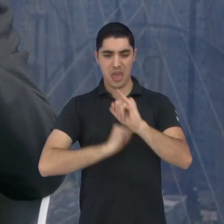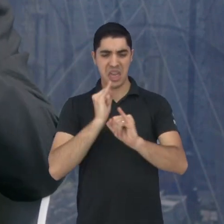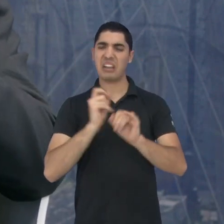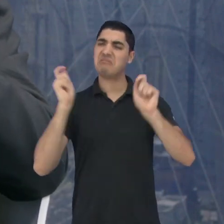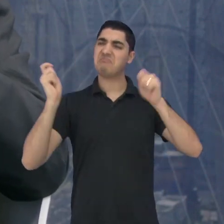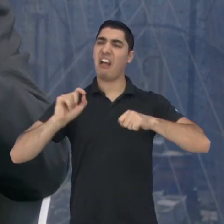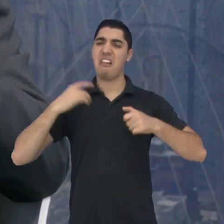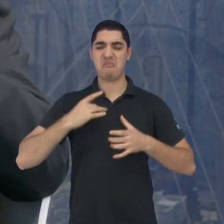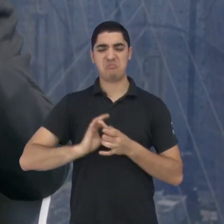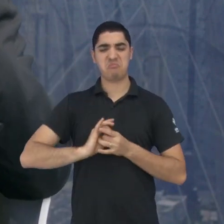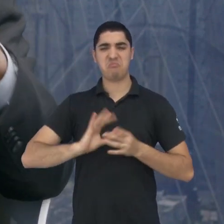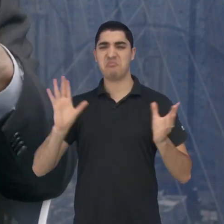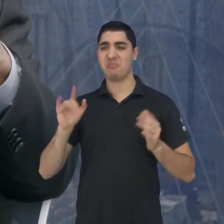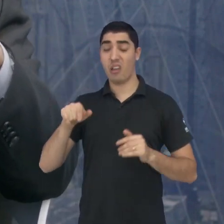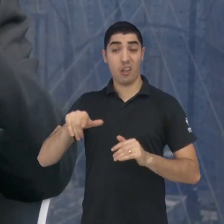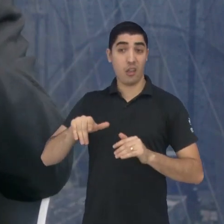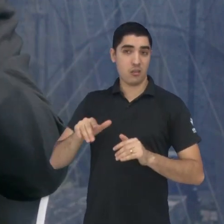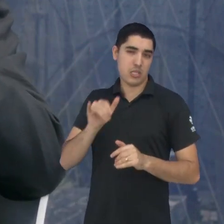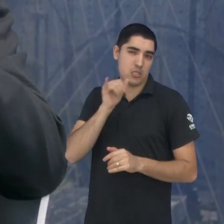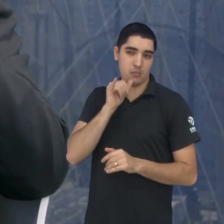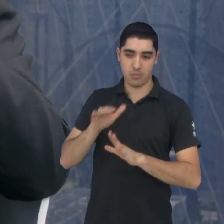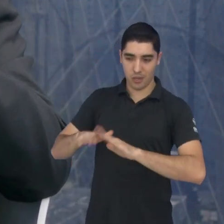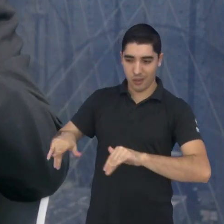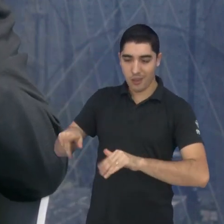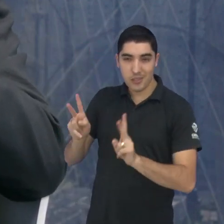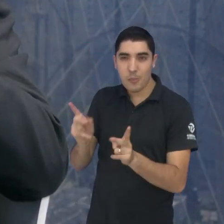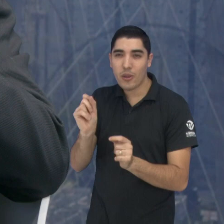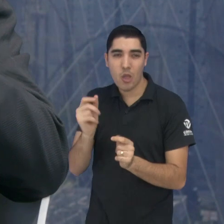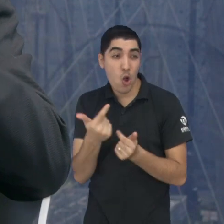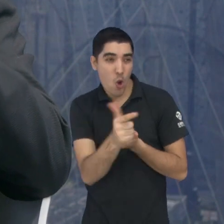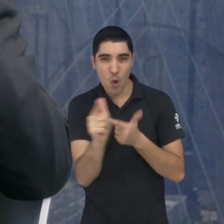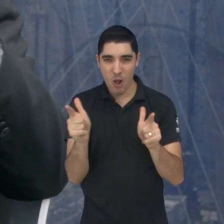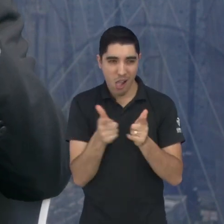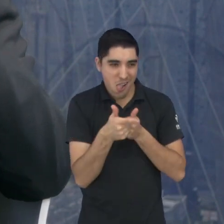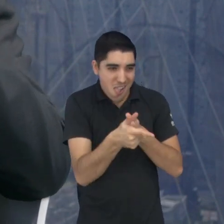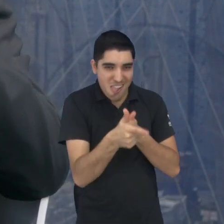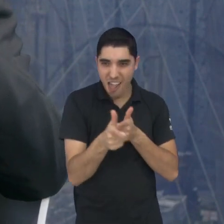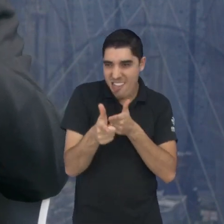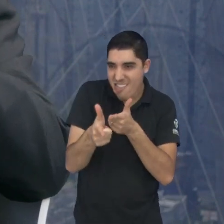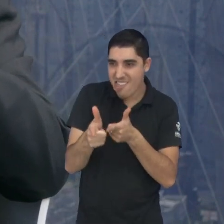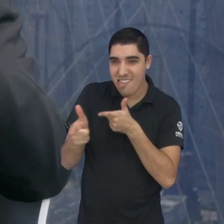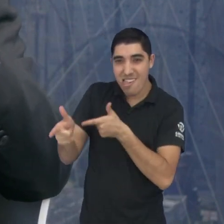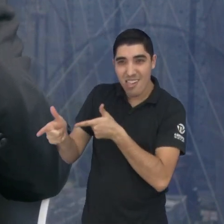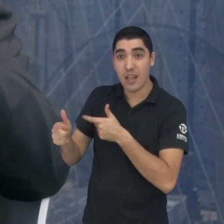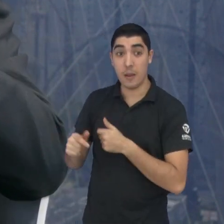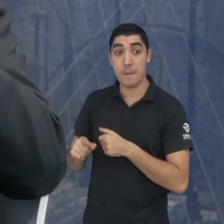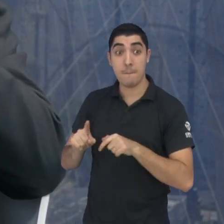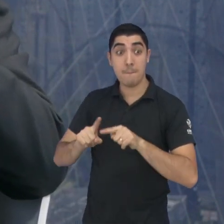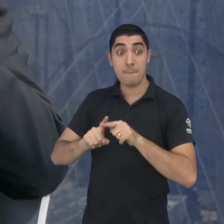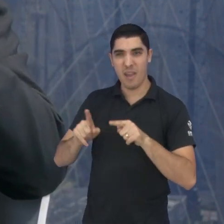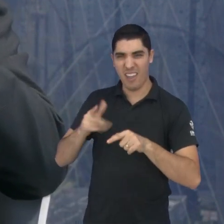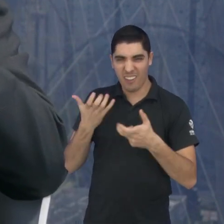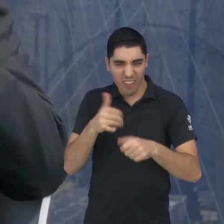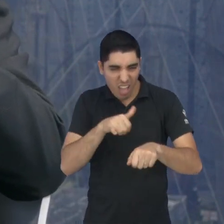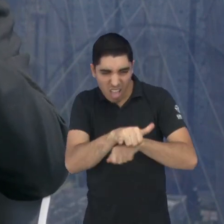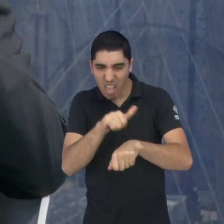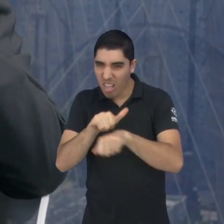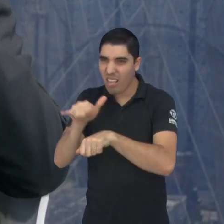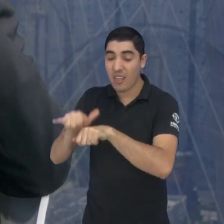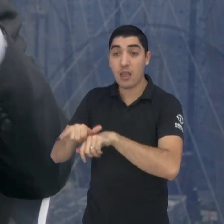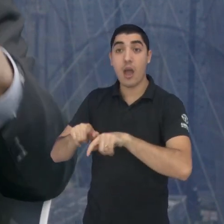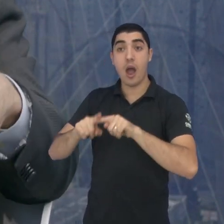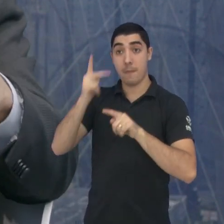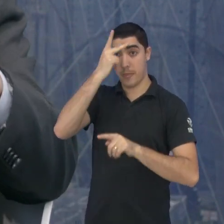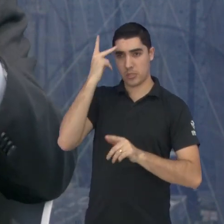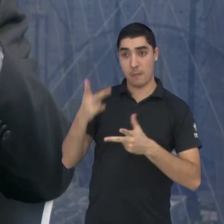as crianças sempre fizeram, né, vão brincando, pregando peças umas nas outras, e a pessoa vai percebendo a liberdade que ela tem dentro da internet e